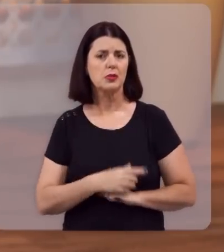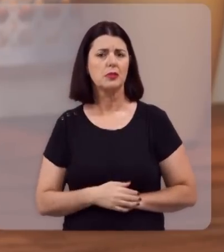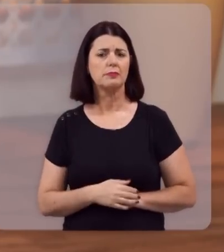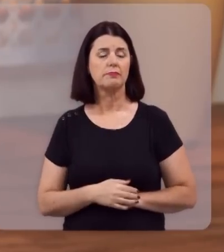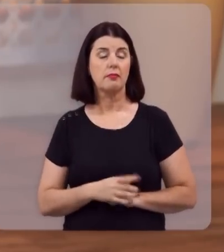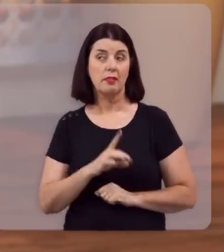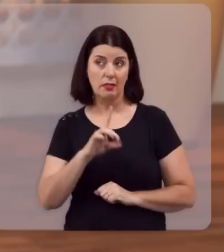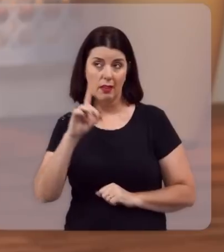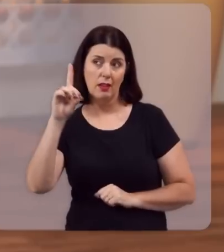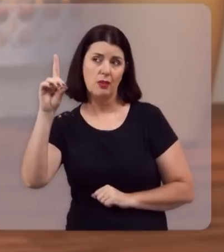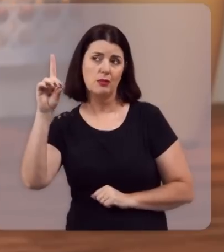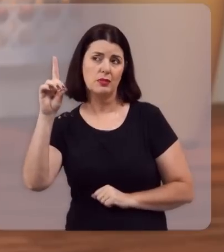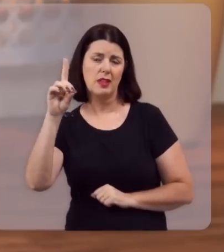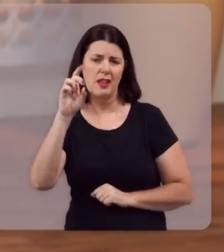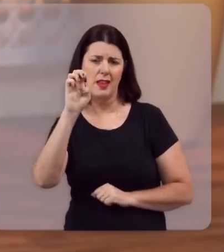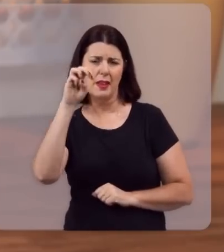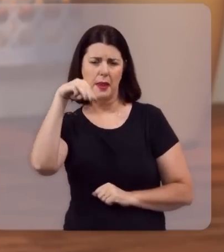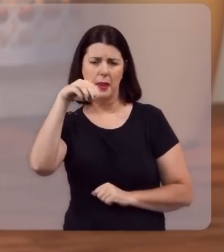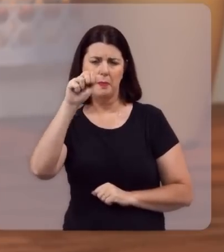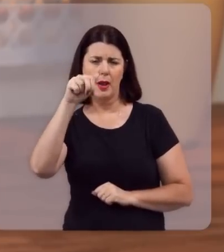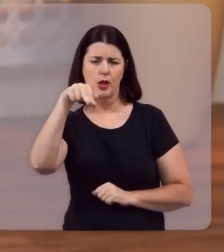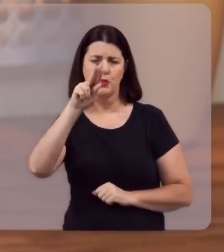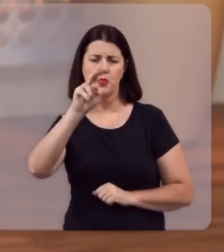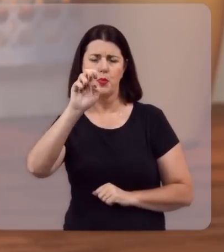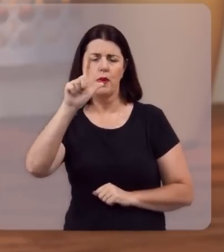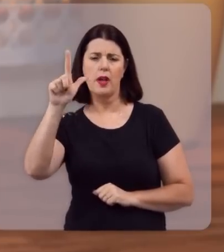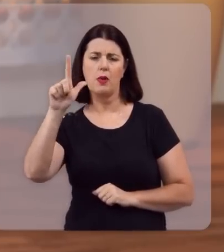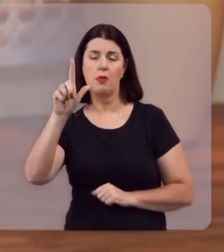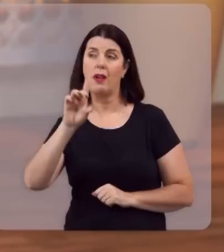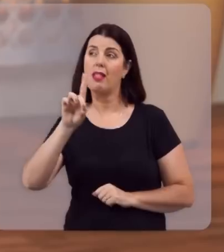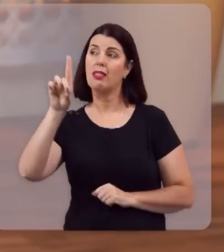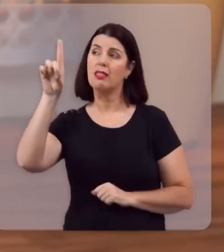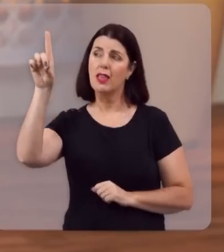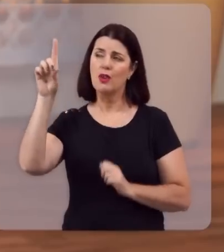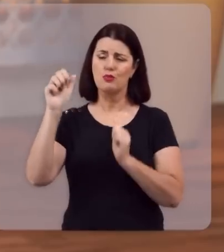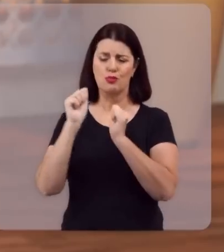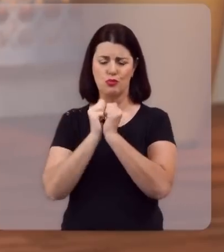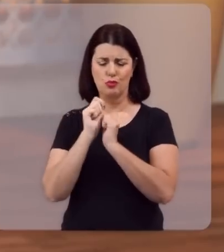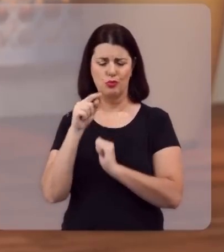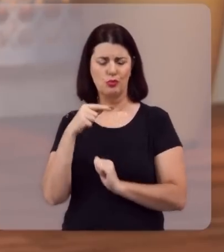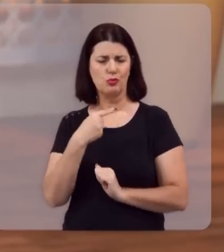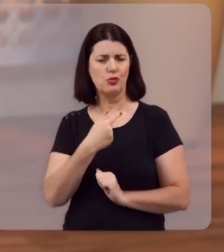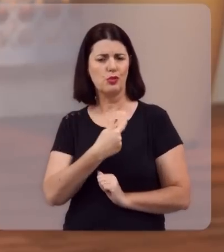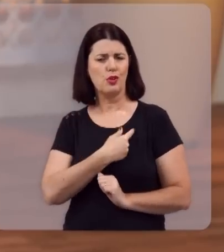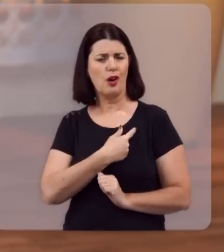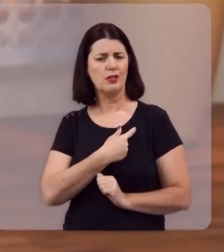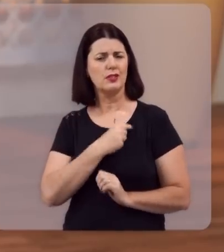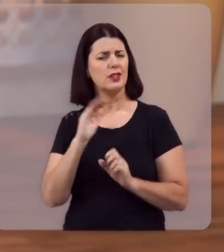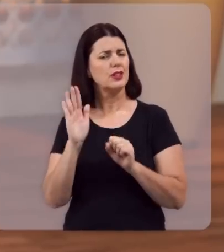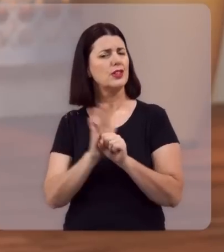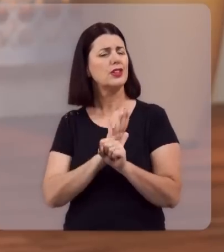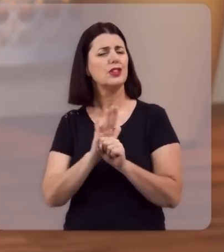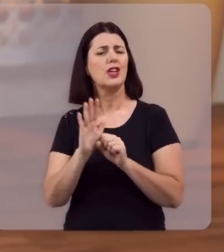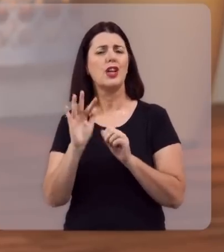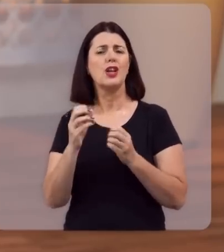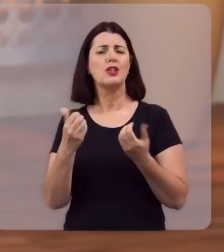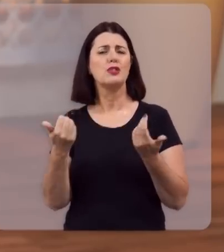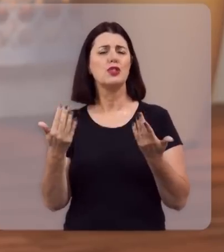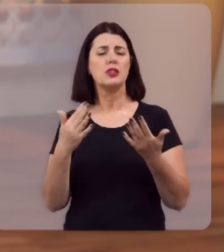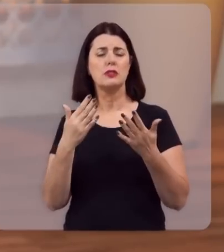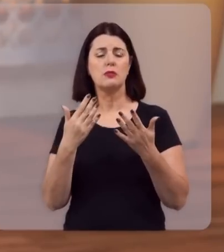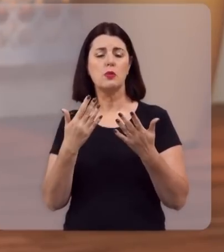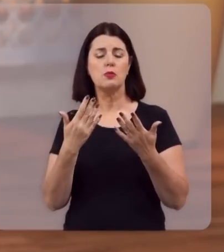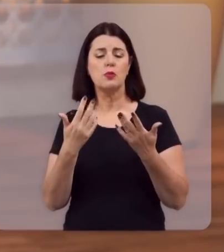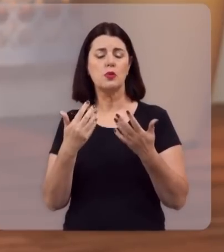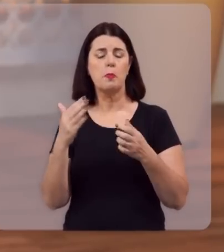conosco esse Deus cheio de infinitudes tão transcendente ele veio habitar entre